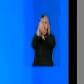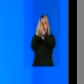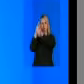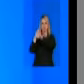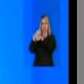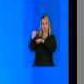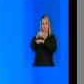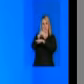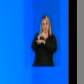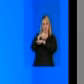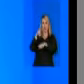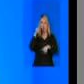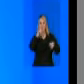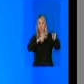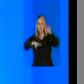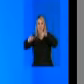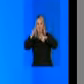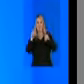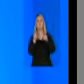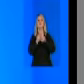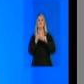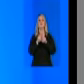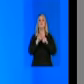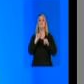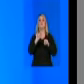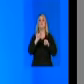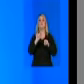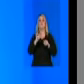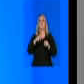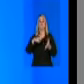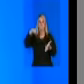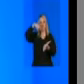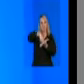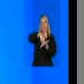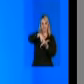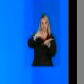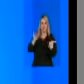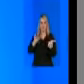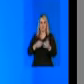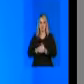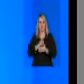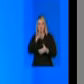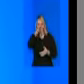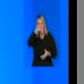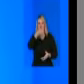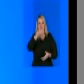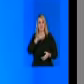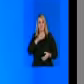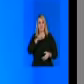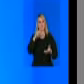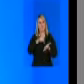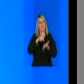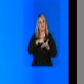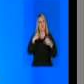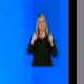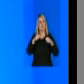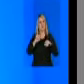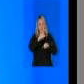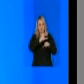cruzamentos, uma visualização e também a punição desse tipo de infração. Na verdade, Maurício, o que a gente precisa é